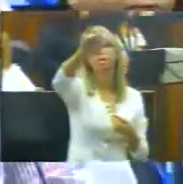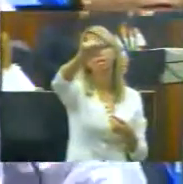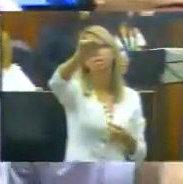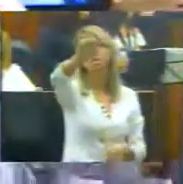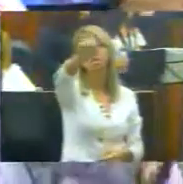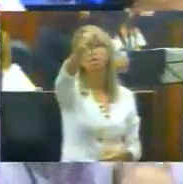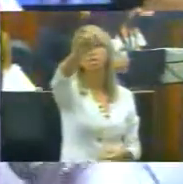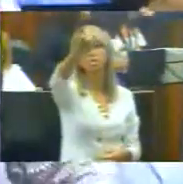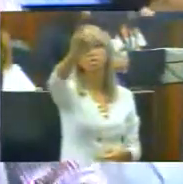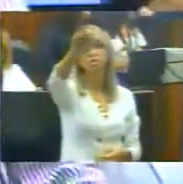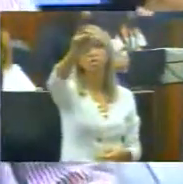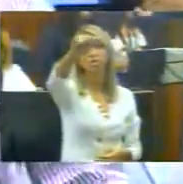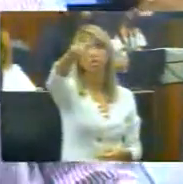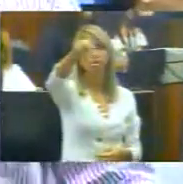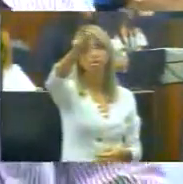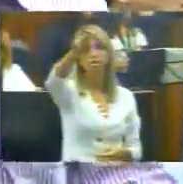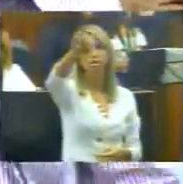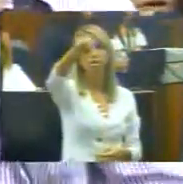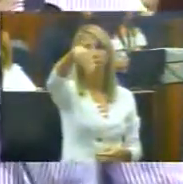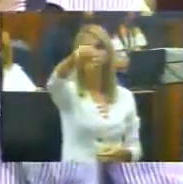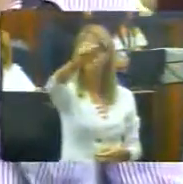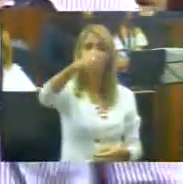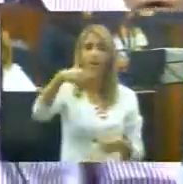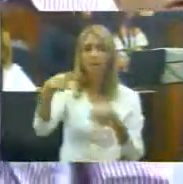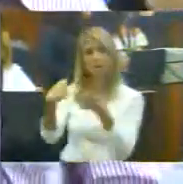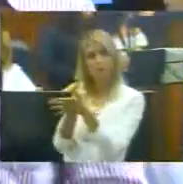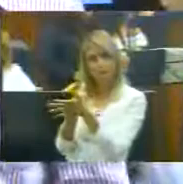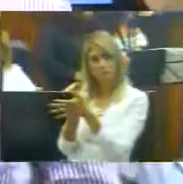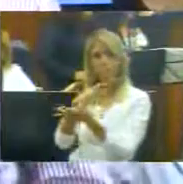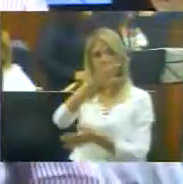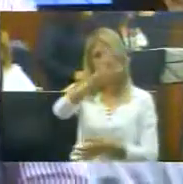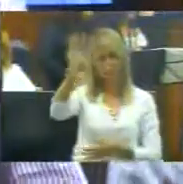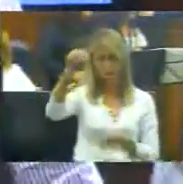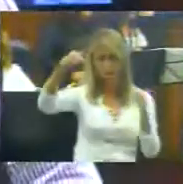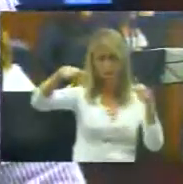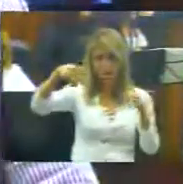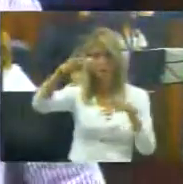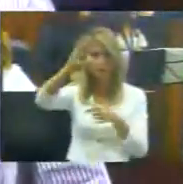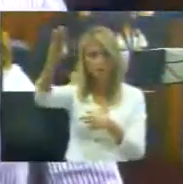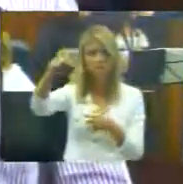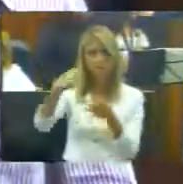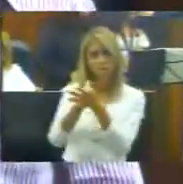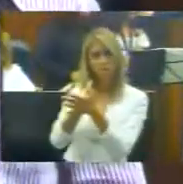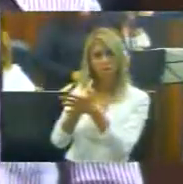E até alguém perguntou assim, a gente está em Cabo Frio ainda? Eu falei assim, não, agora nós estamos em Búzios.